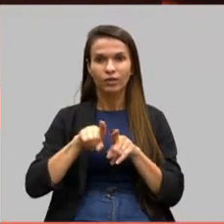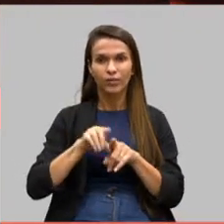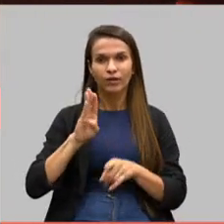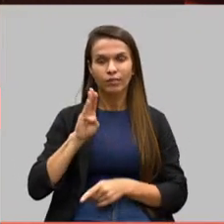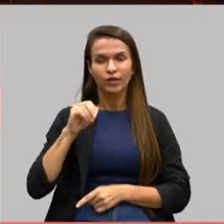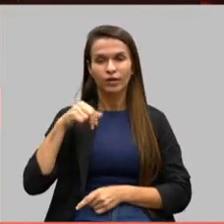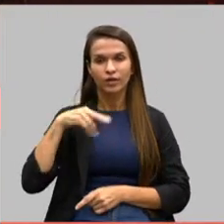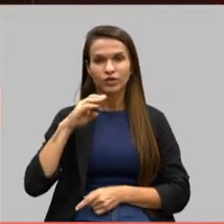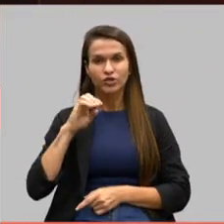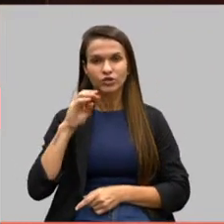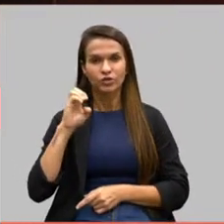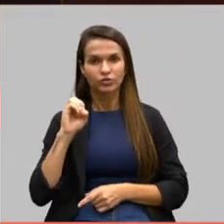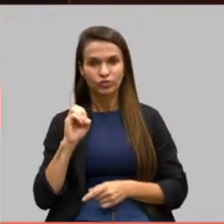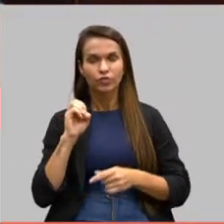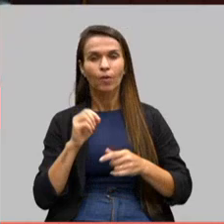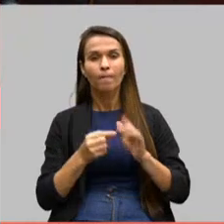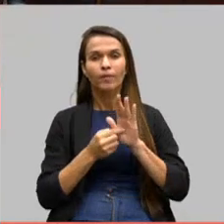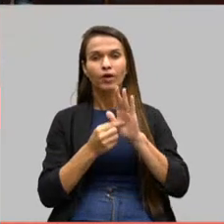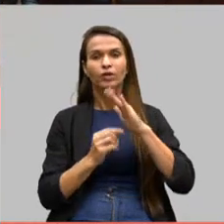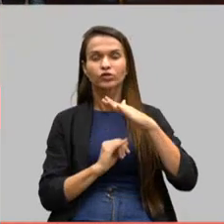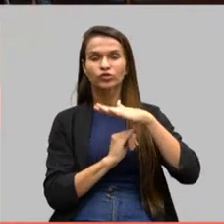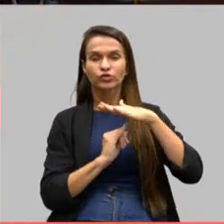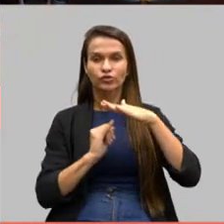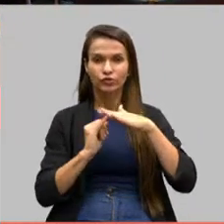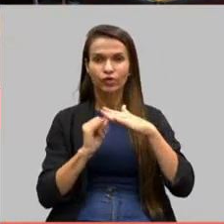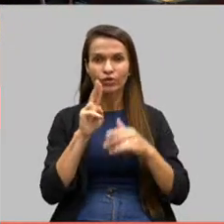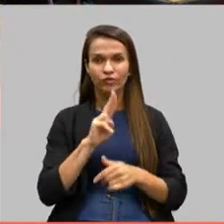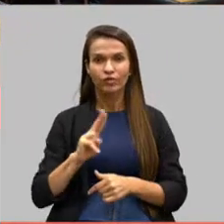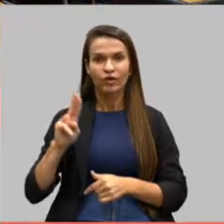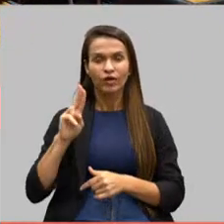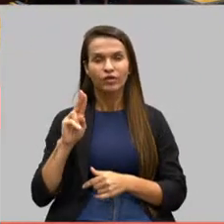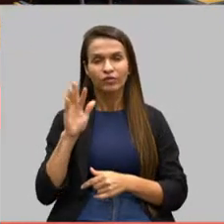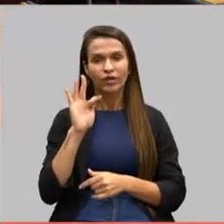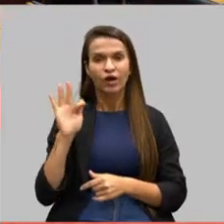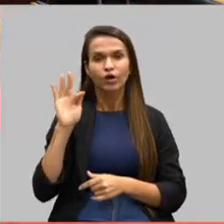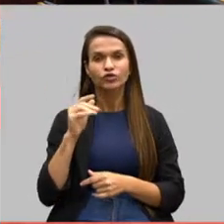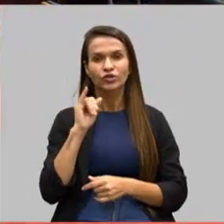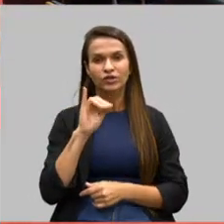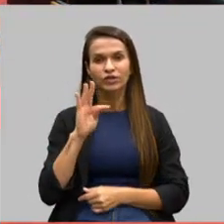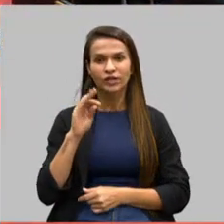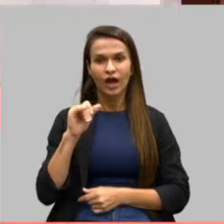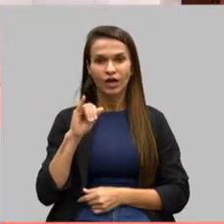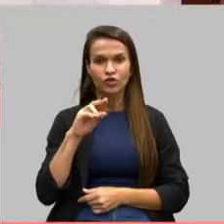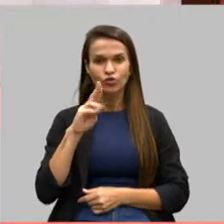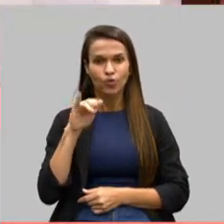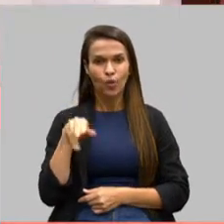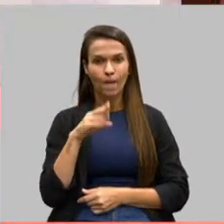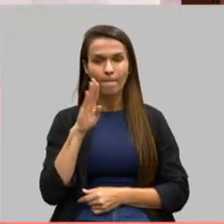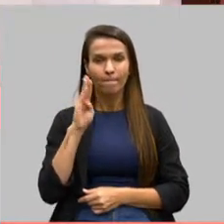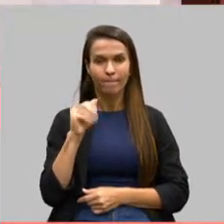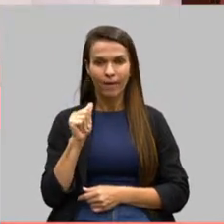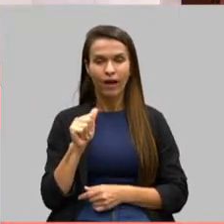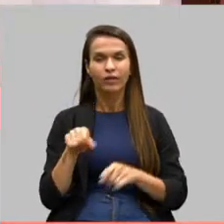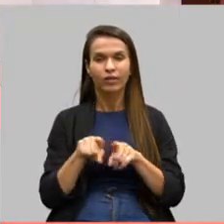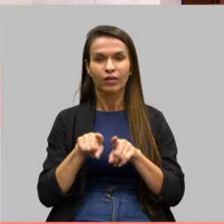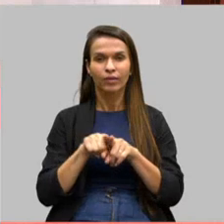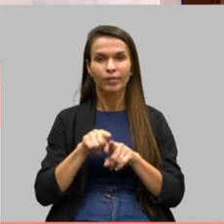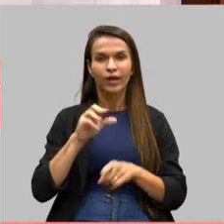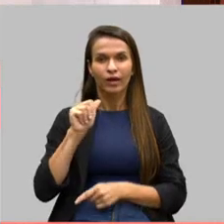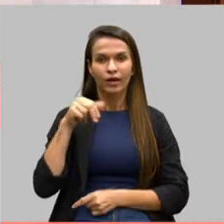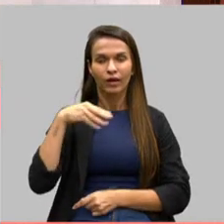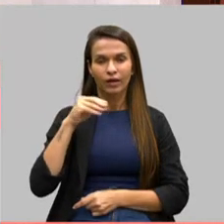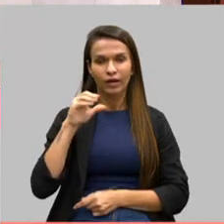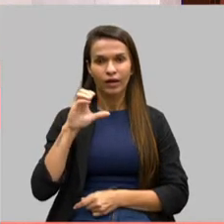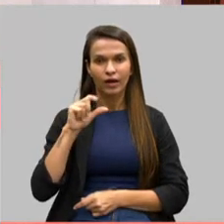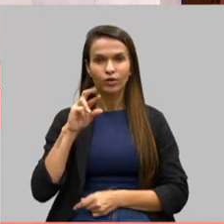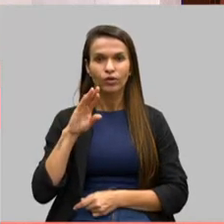o Instituto de Recursos Naturais da Universidade Federal de Itajubá, da mesma forma, Ana Carolina, representando também o curso de Ciências